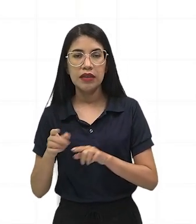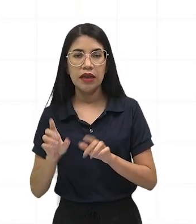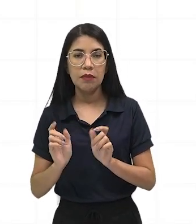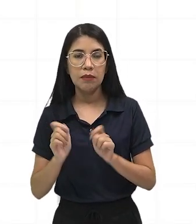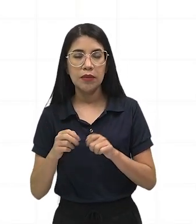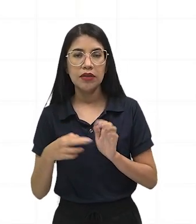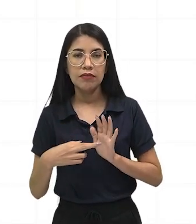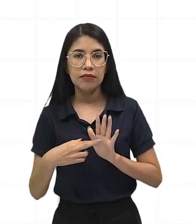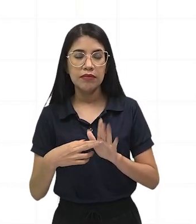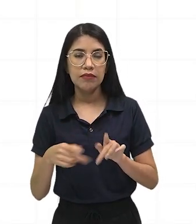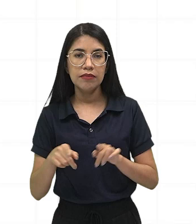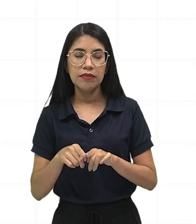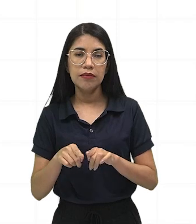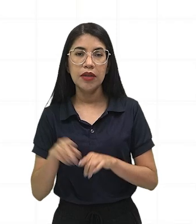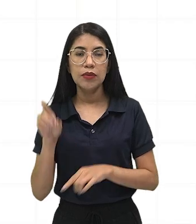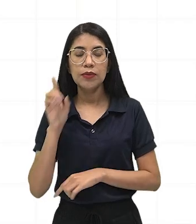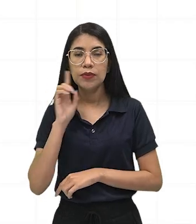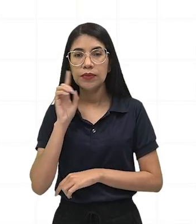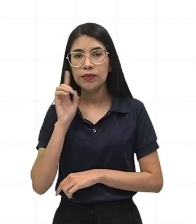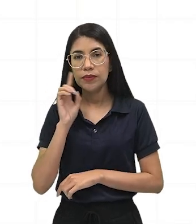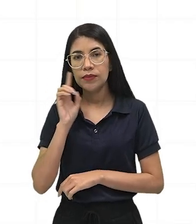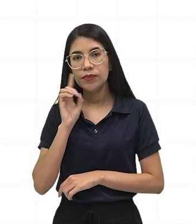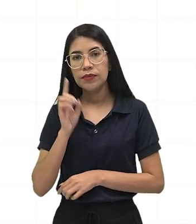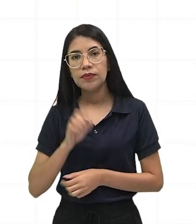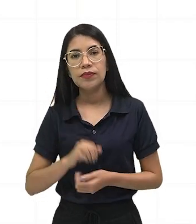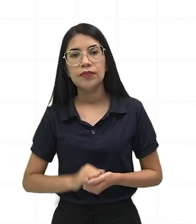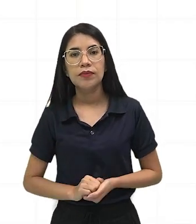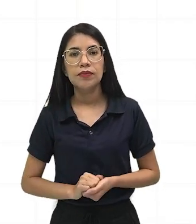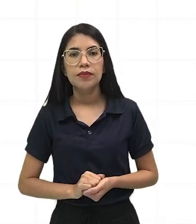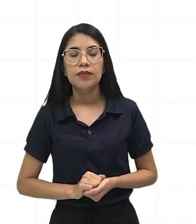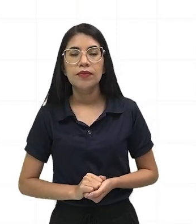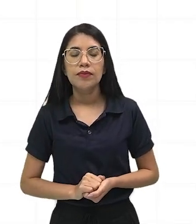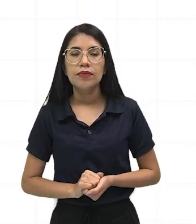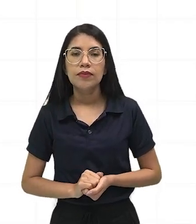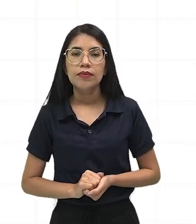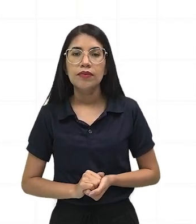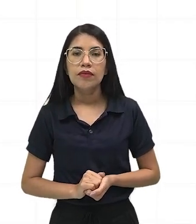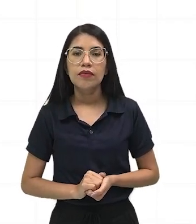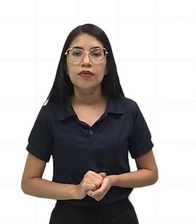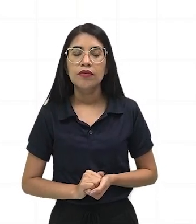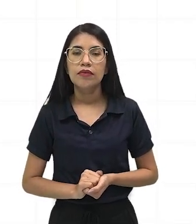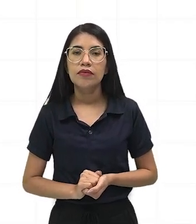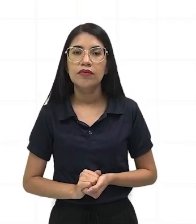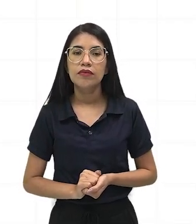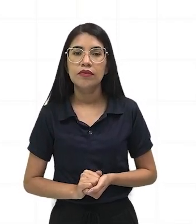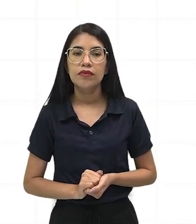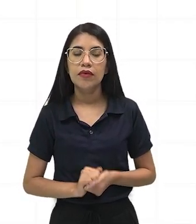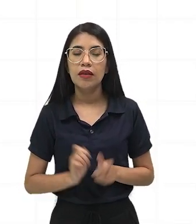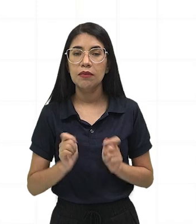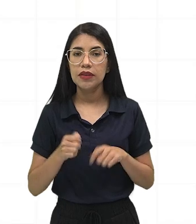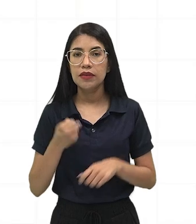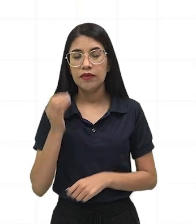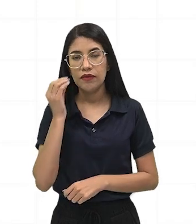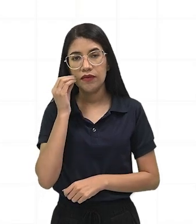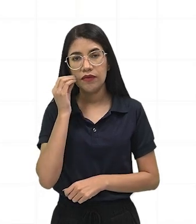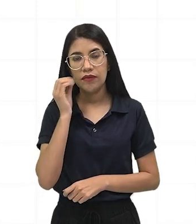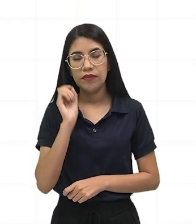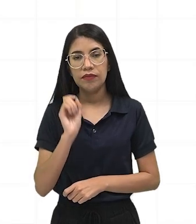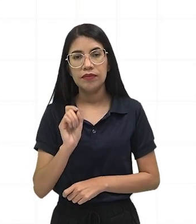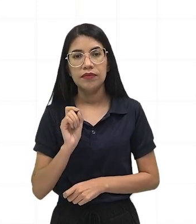situações do nosso dia a dia, né? Nós podemos verificar essa